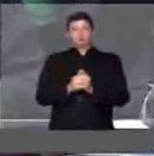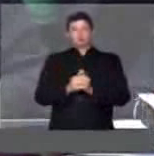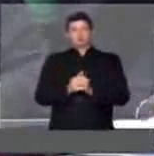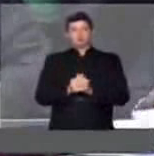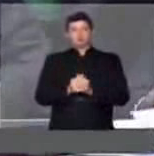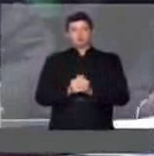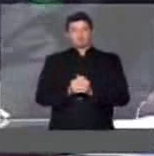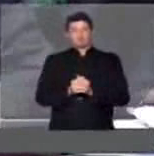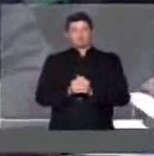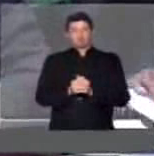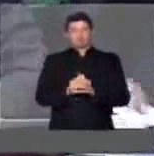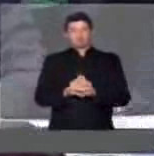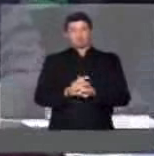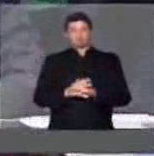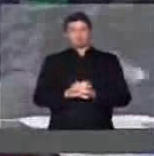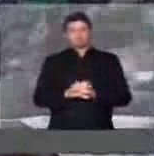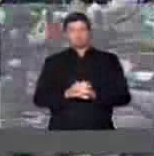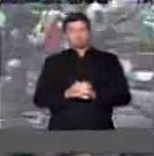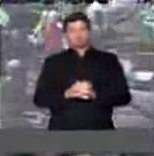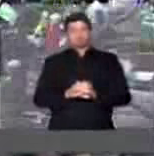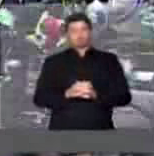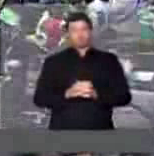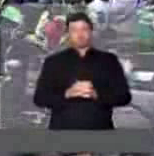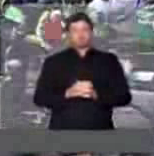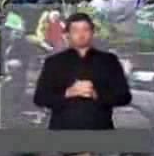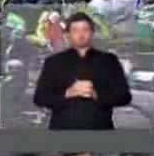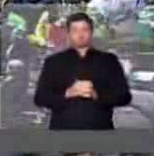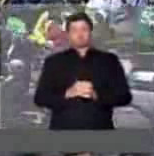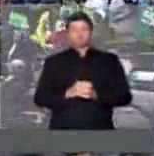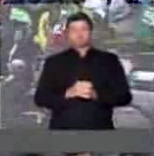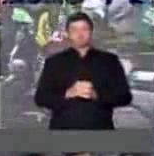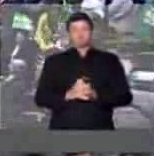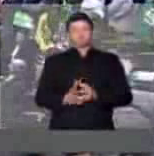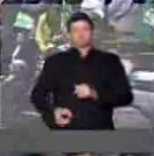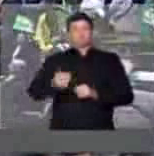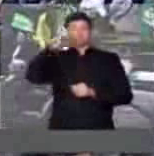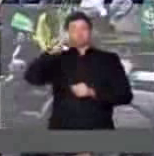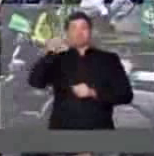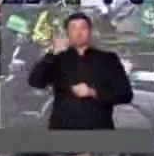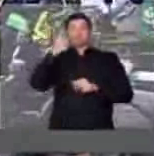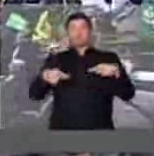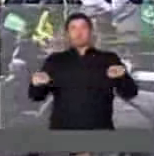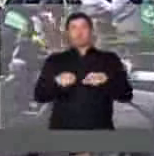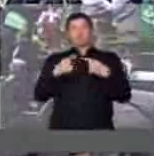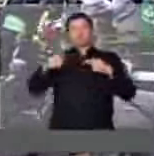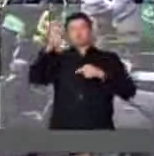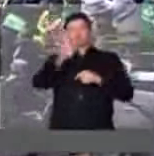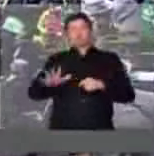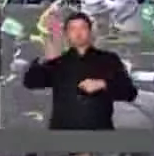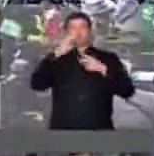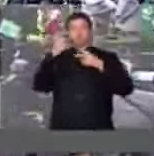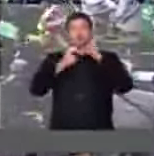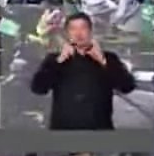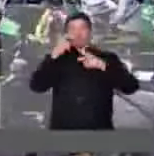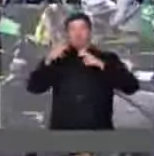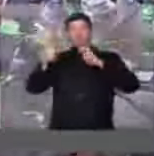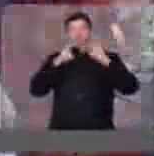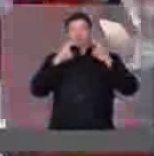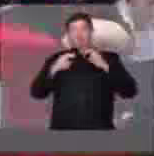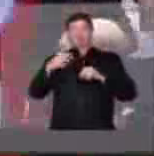Federal. De amor e de esperança, terra desce. Os deputados agora cantam o hino nacional brasileiro, os deputados que